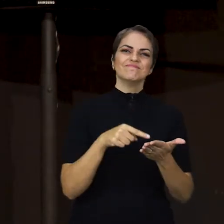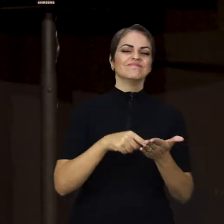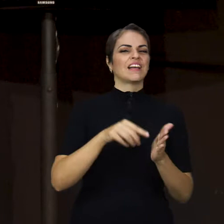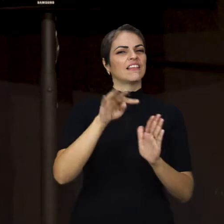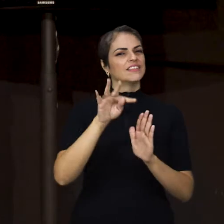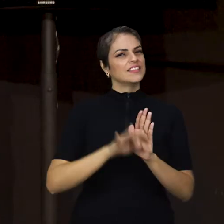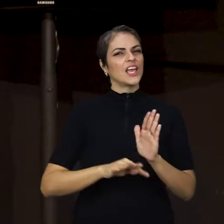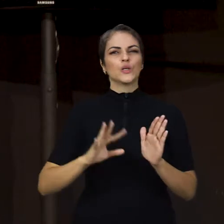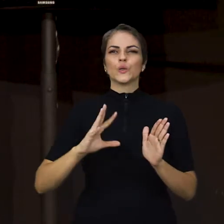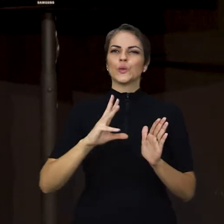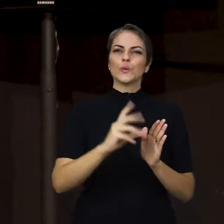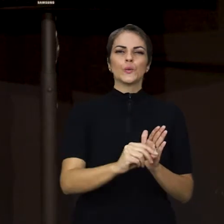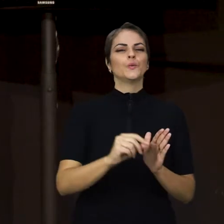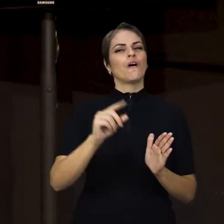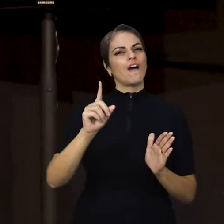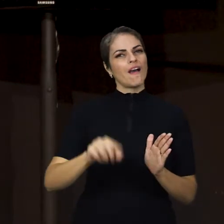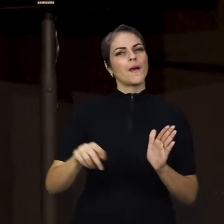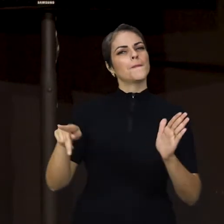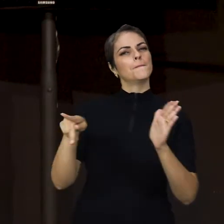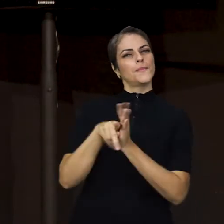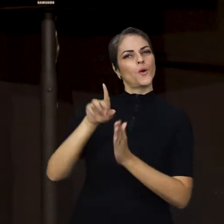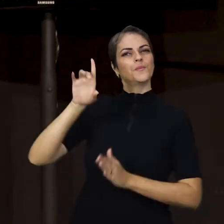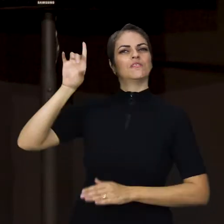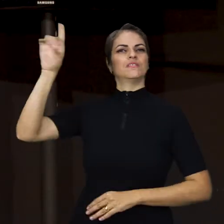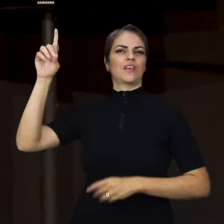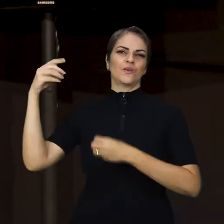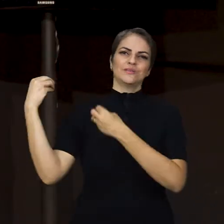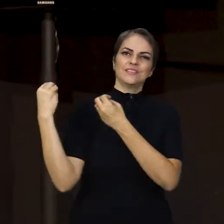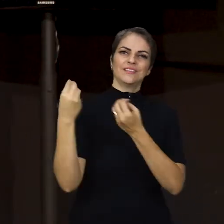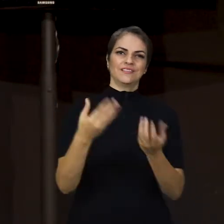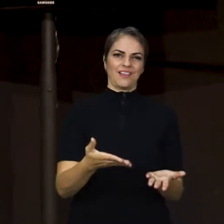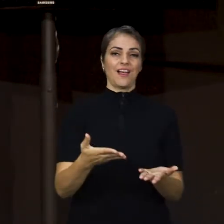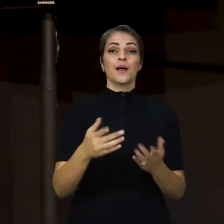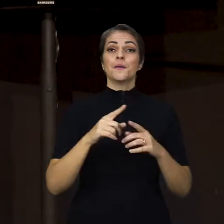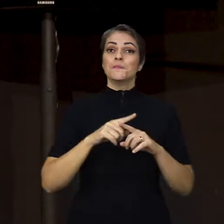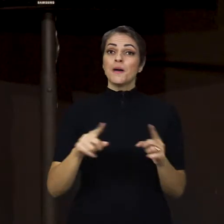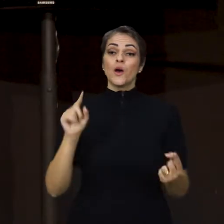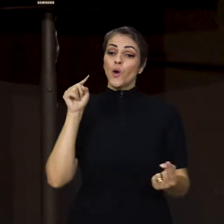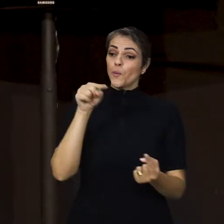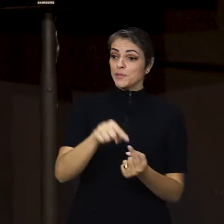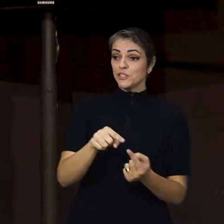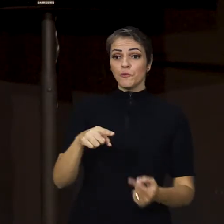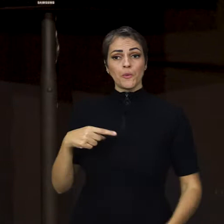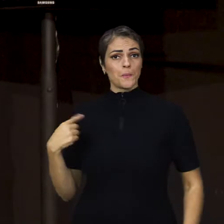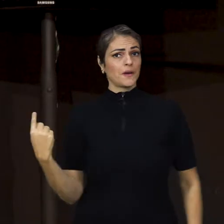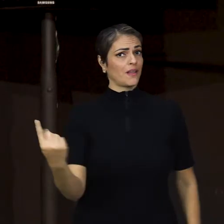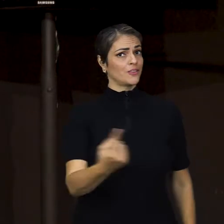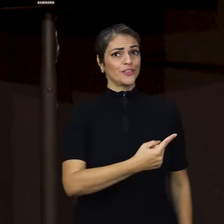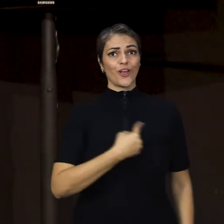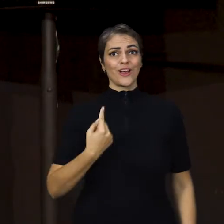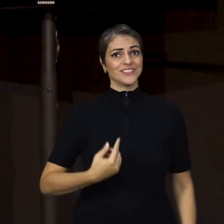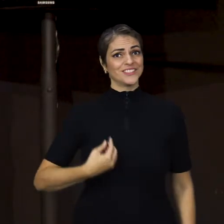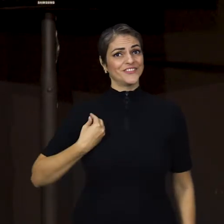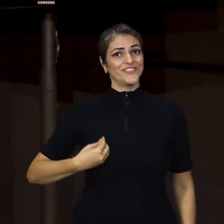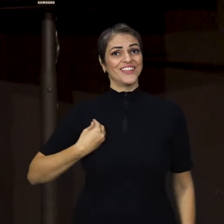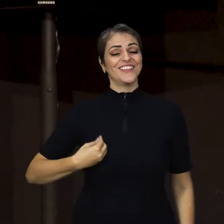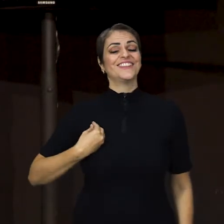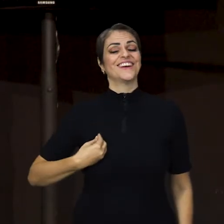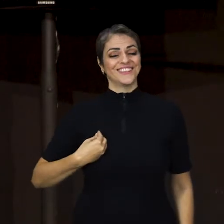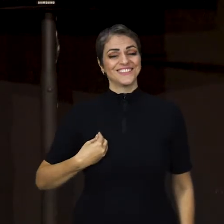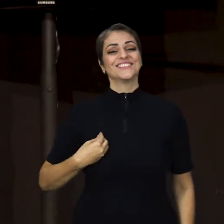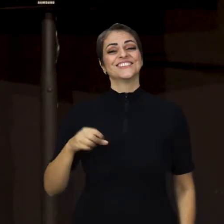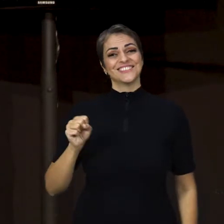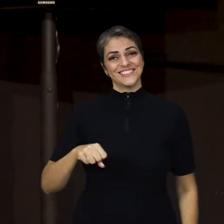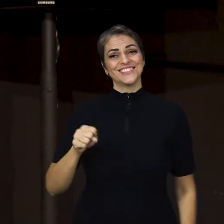que vem de Deus, é inspirado por Deus, mas ele é voltado para nós. Ele é útil para a nossa vida e mesmo